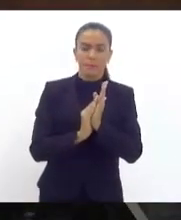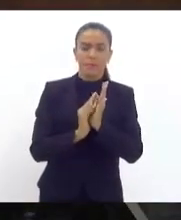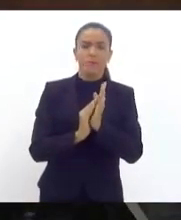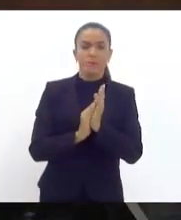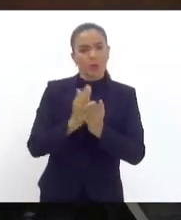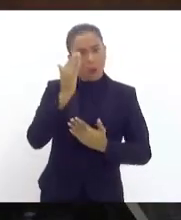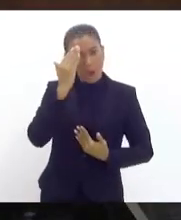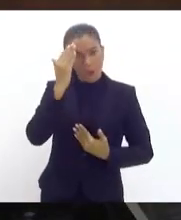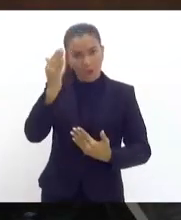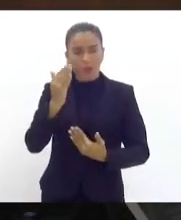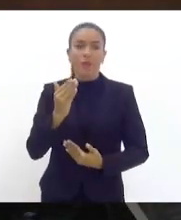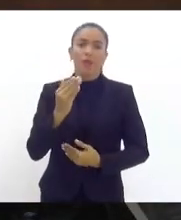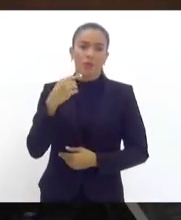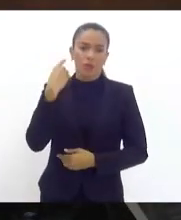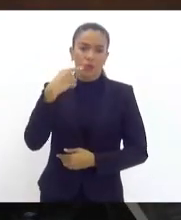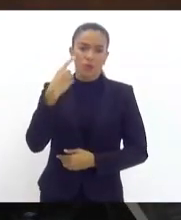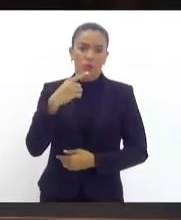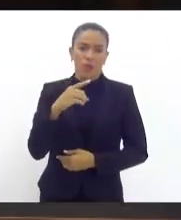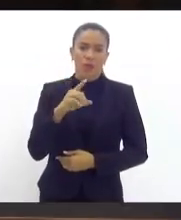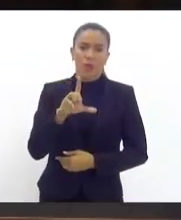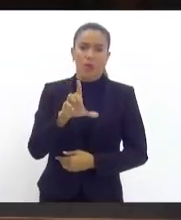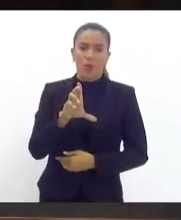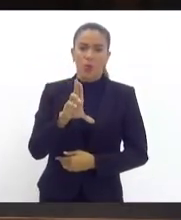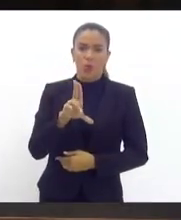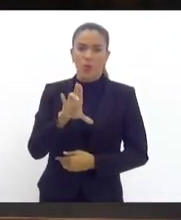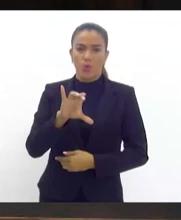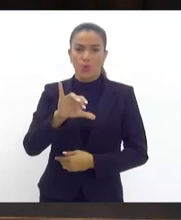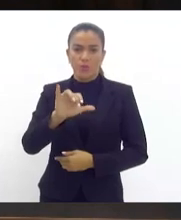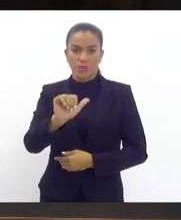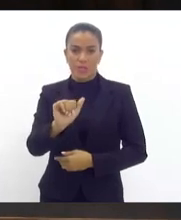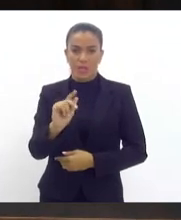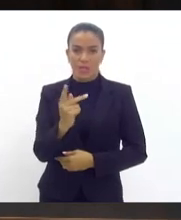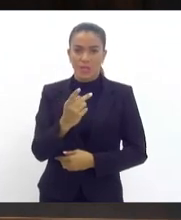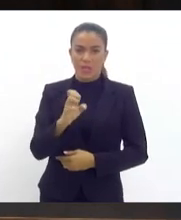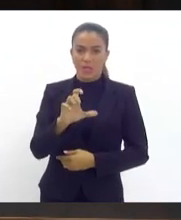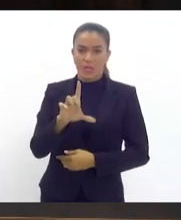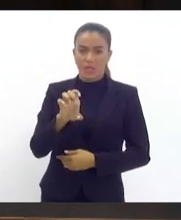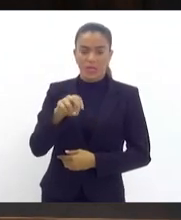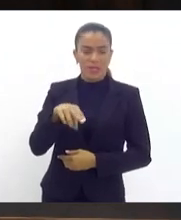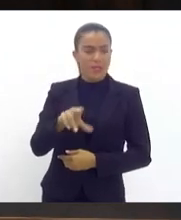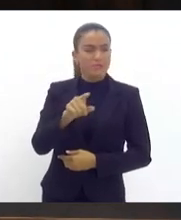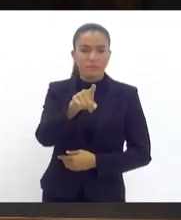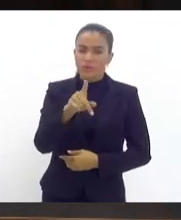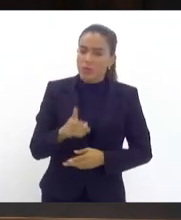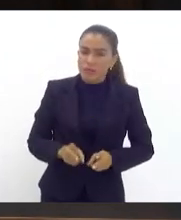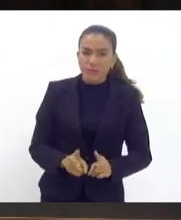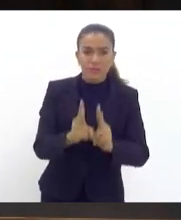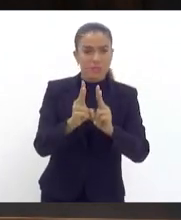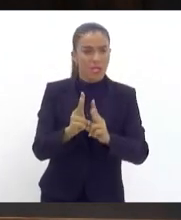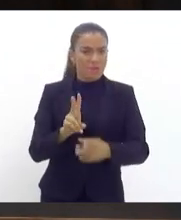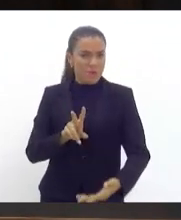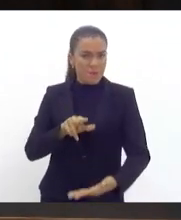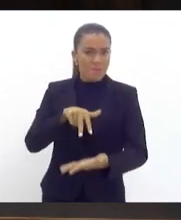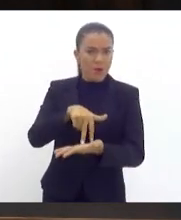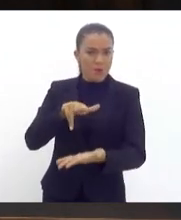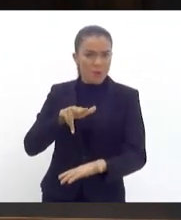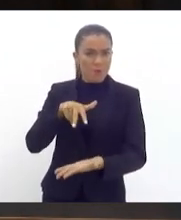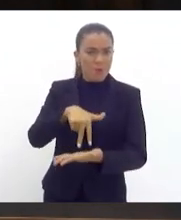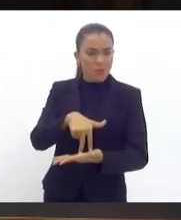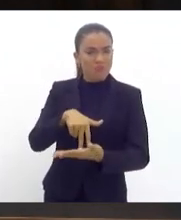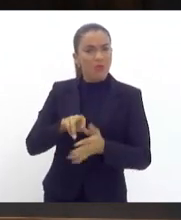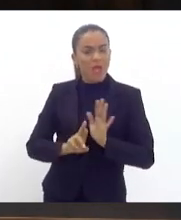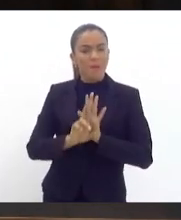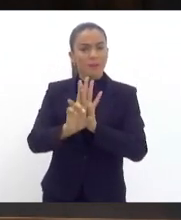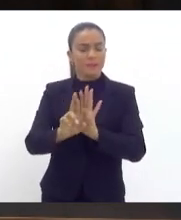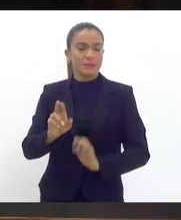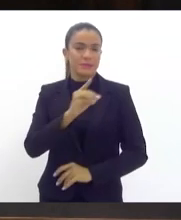Muito obrigado doutora Lúcia Helena muito obrigado mesmo pela presença senhora sempre faz presente aqui a defensoria sempre está presente